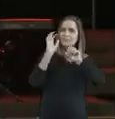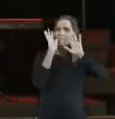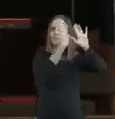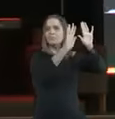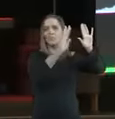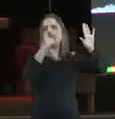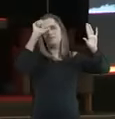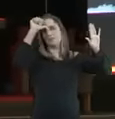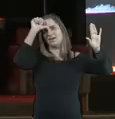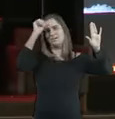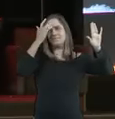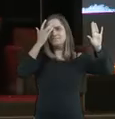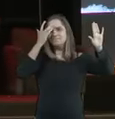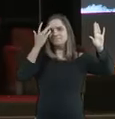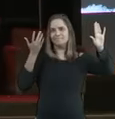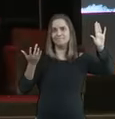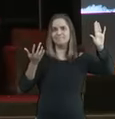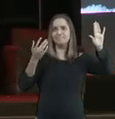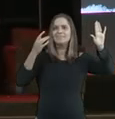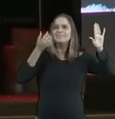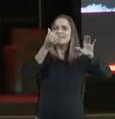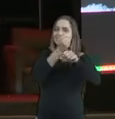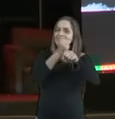Ué, pastor, então por que ele levou lá? Porque eu estou falando dele aqui agora. Ué.